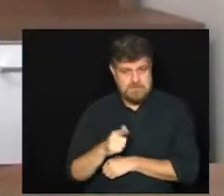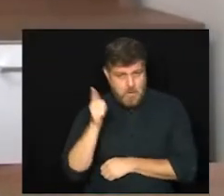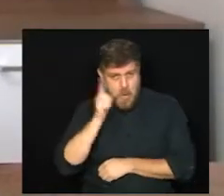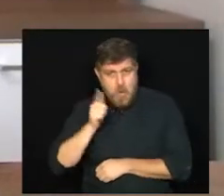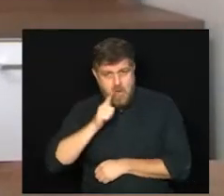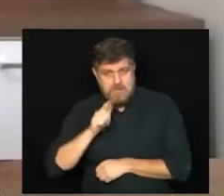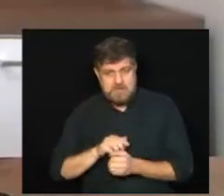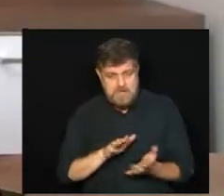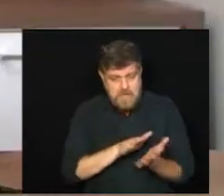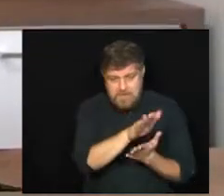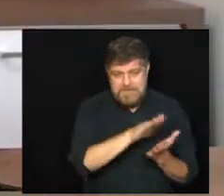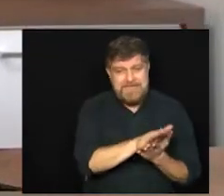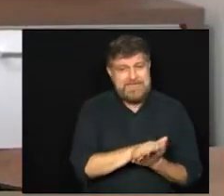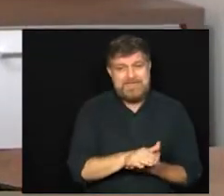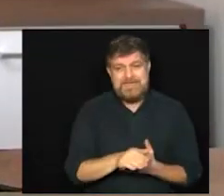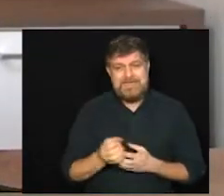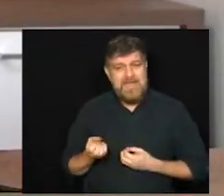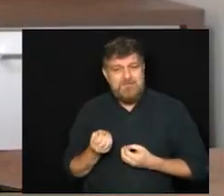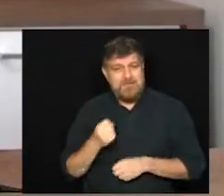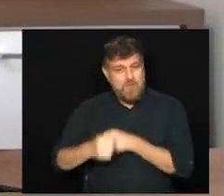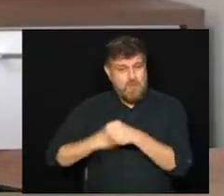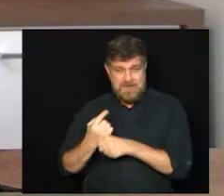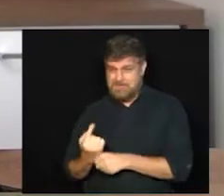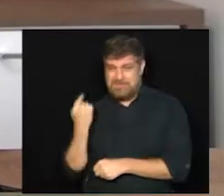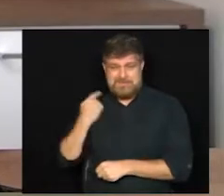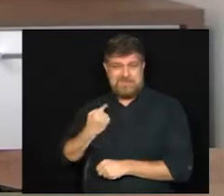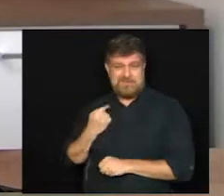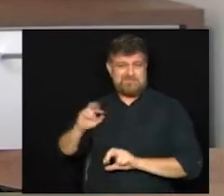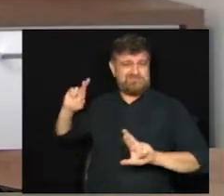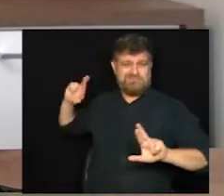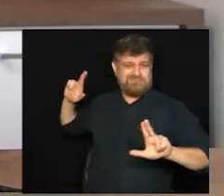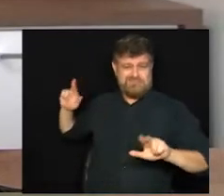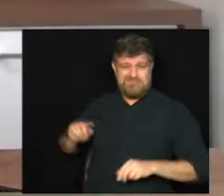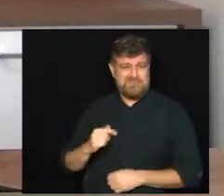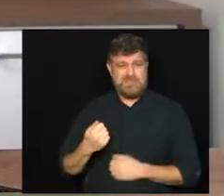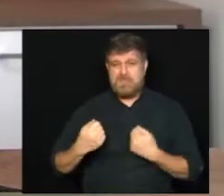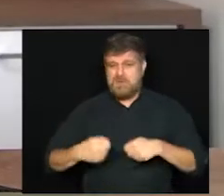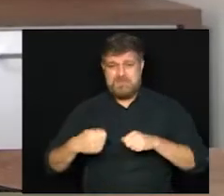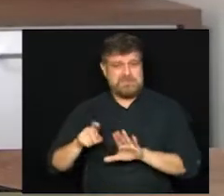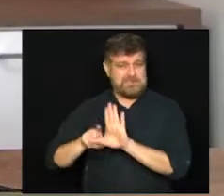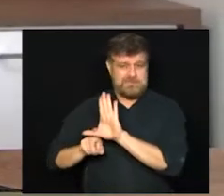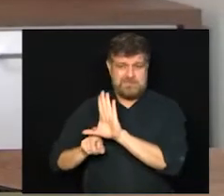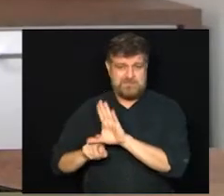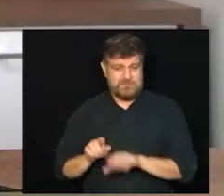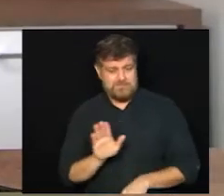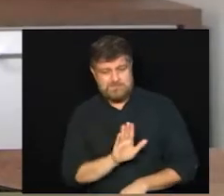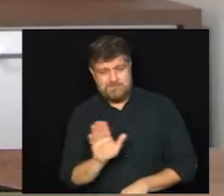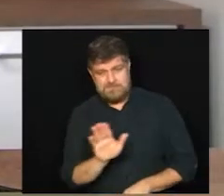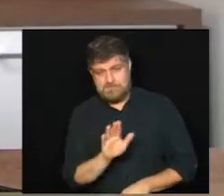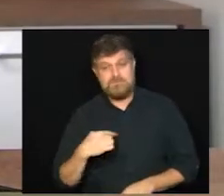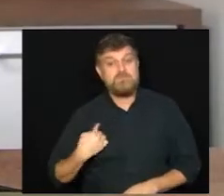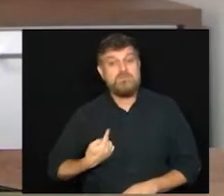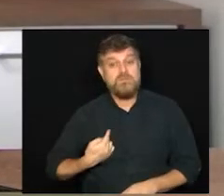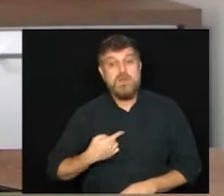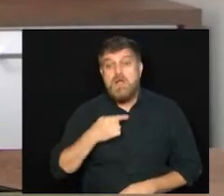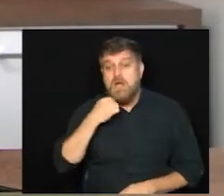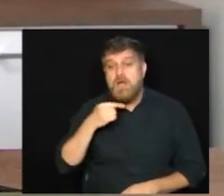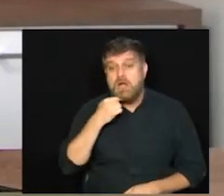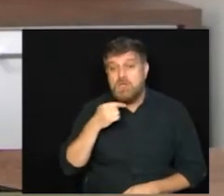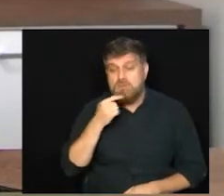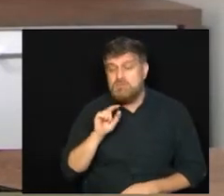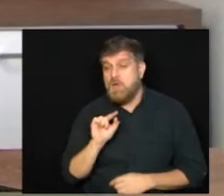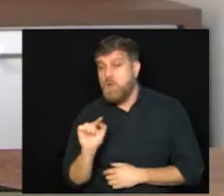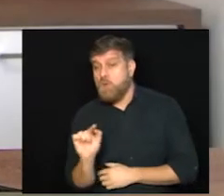entregar a declaração sem essa informação. Bom, outra dúvida muito comum entre as pessoas é